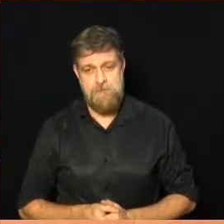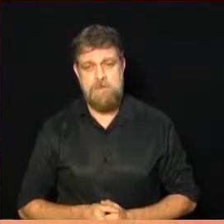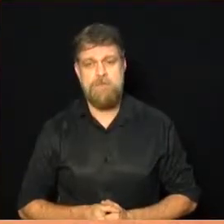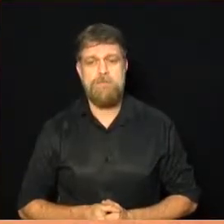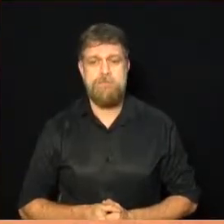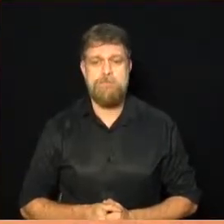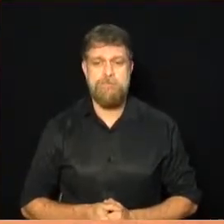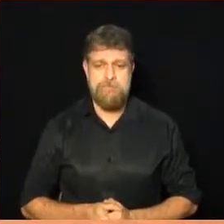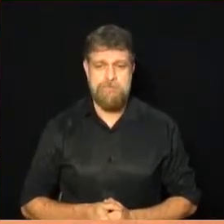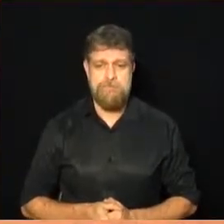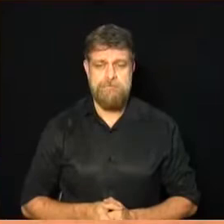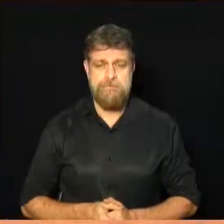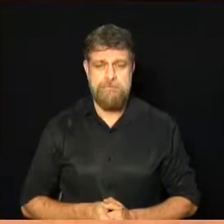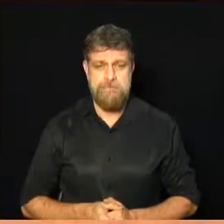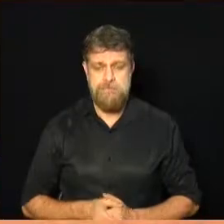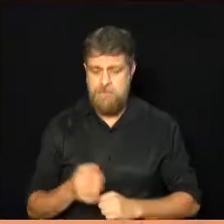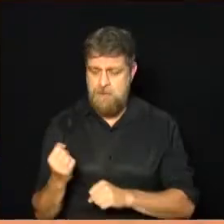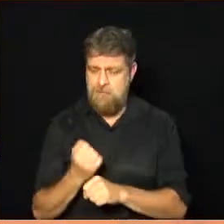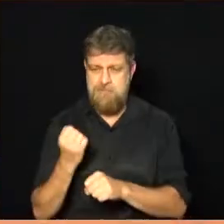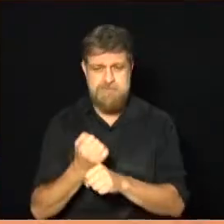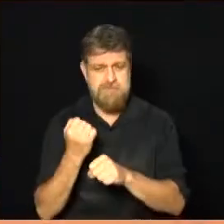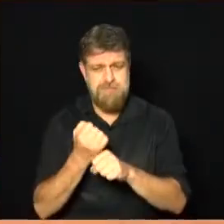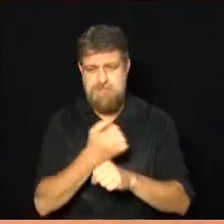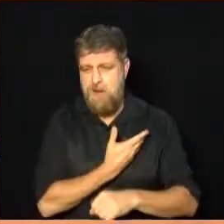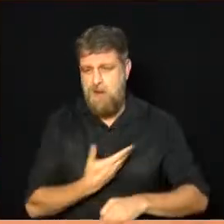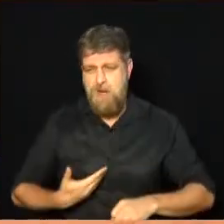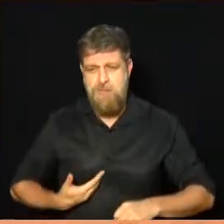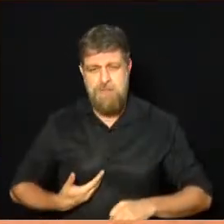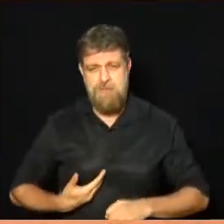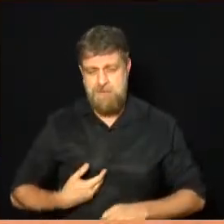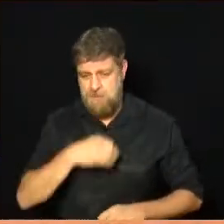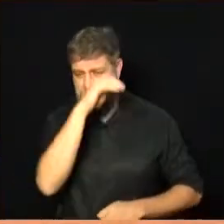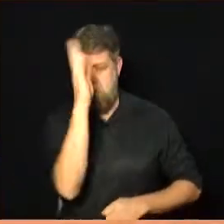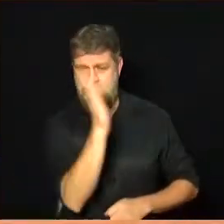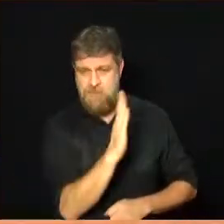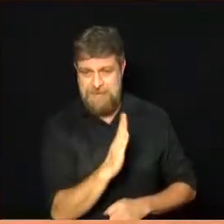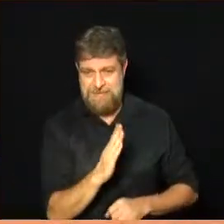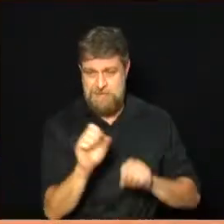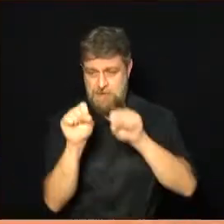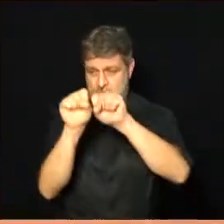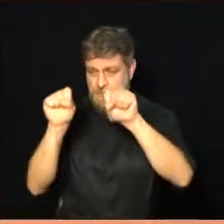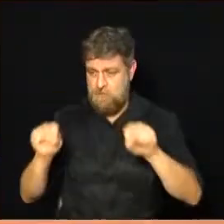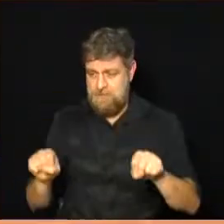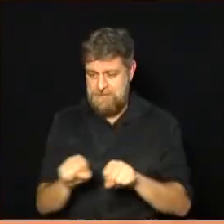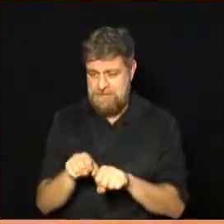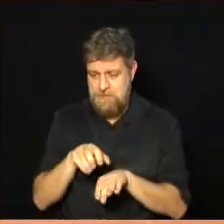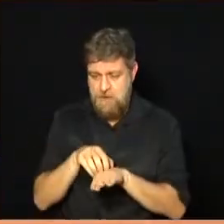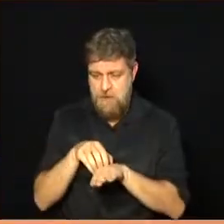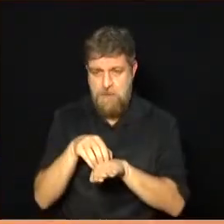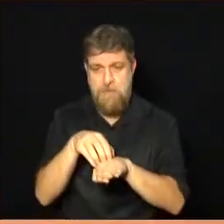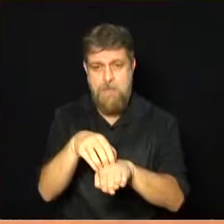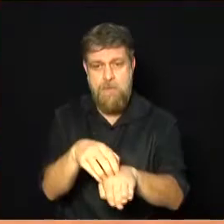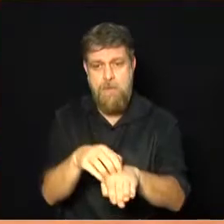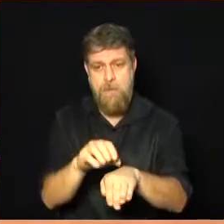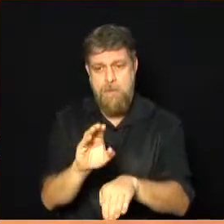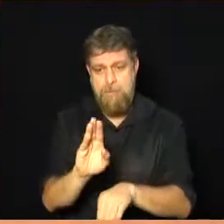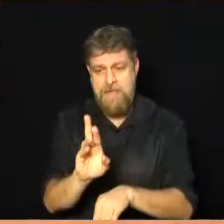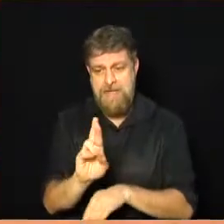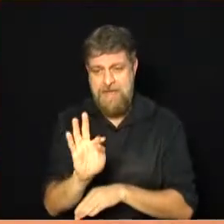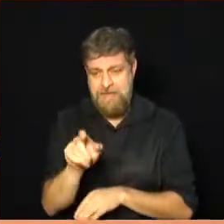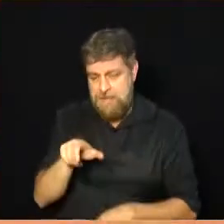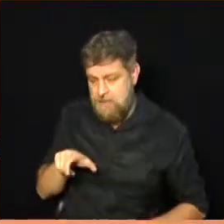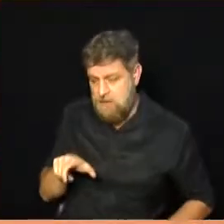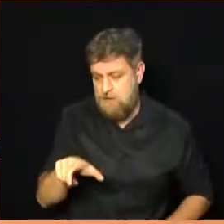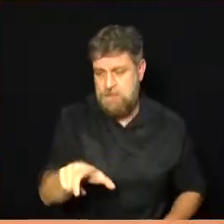Como uma das maiores obras públicas em execução do Brasil, o sistema BRT fará com que em Campinas dê um salto na qualidade